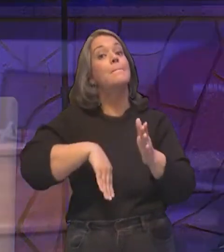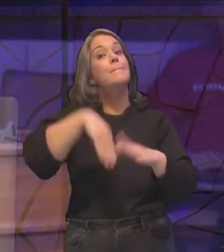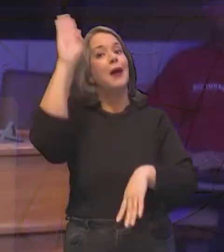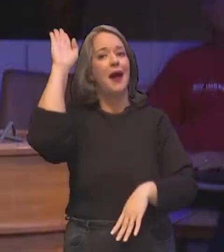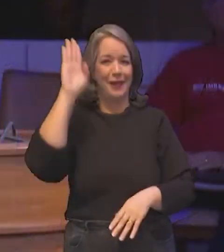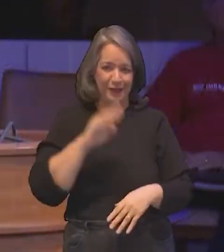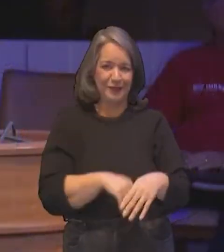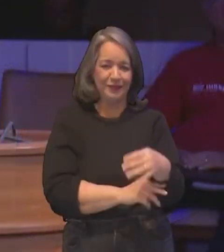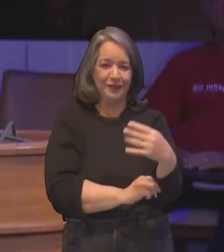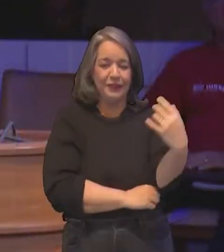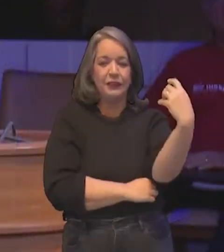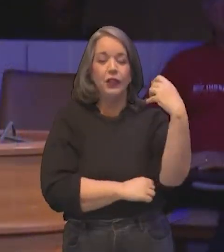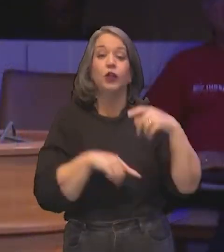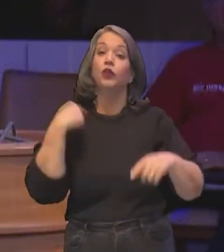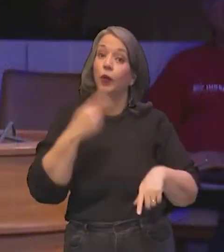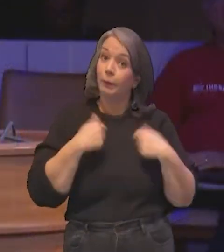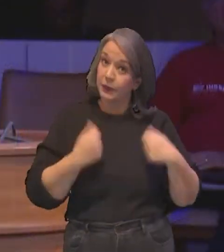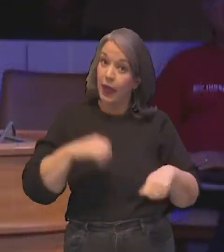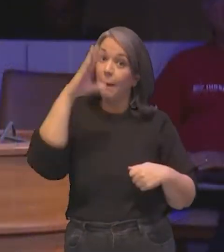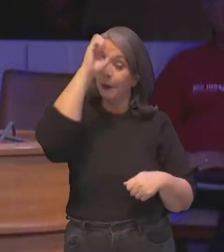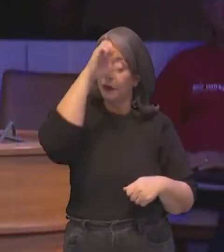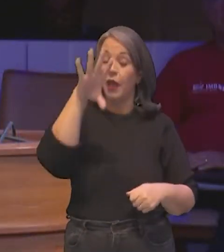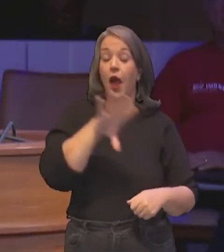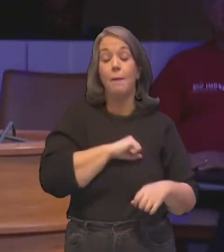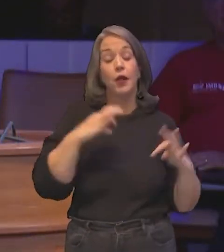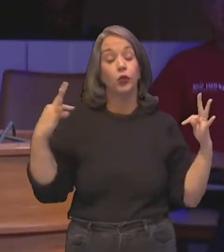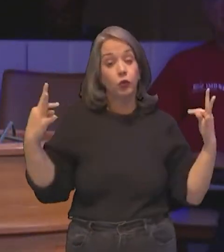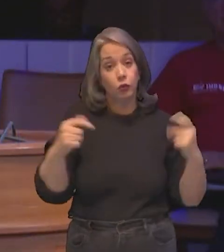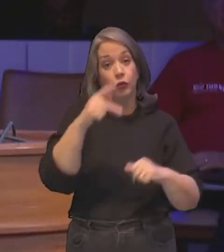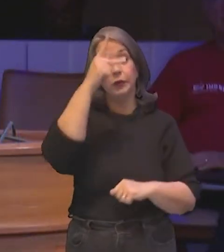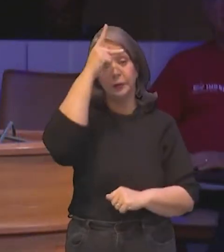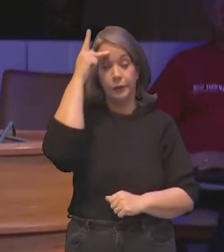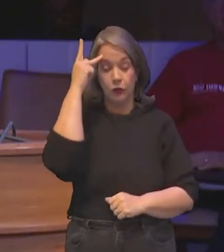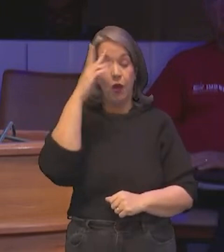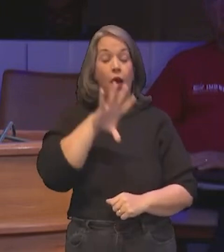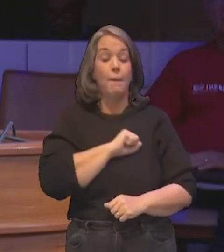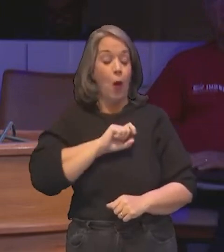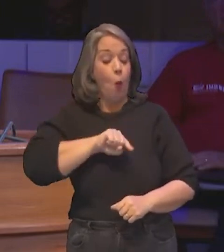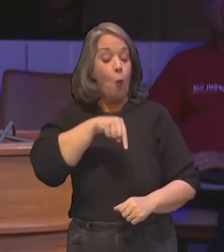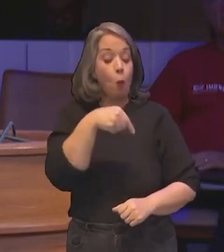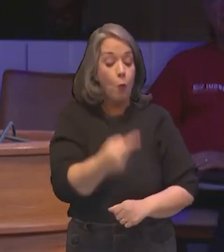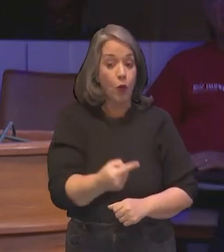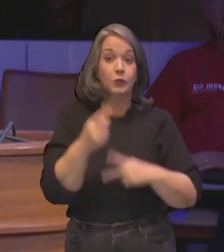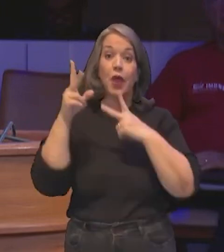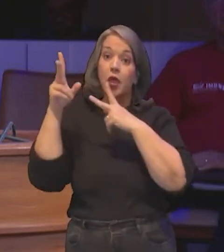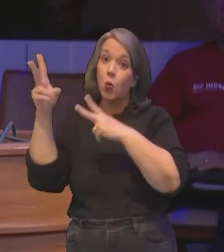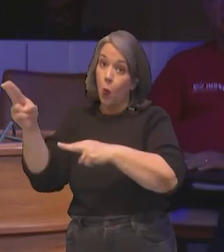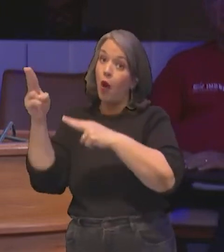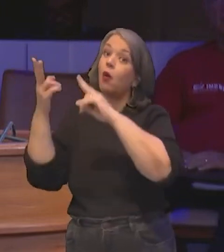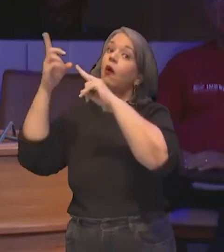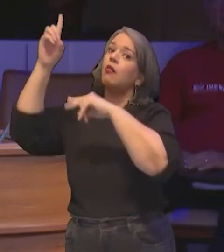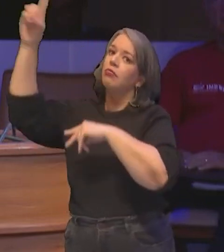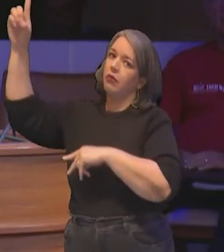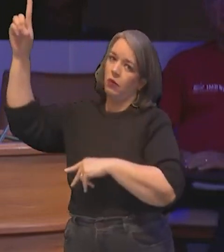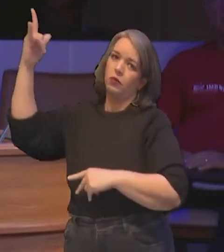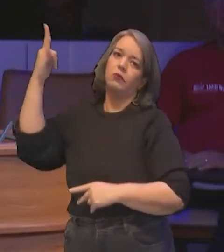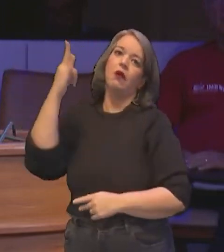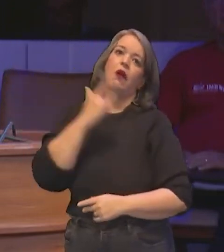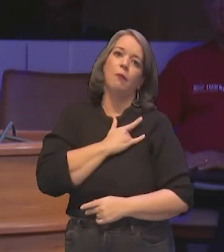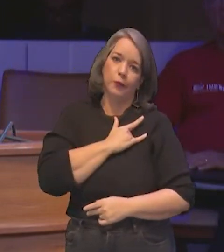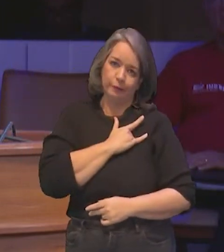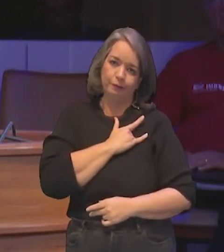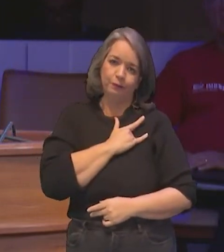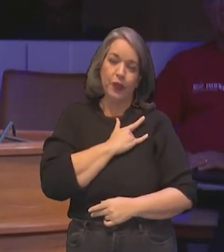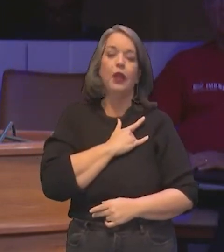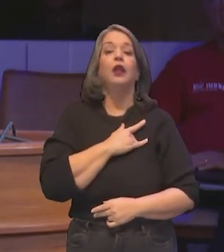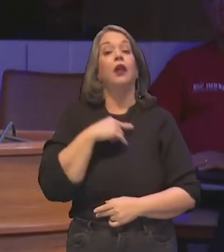nos amou, um dos principais mandamentos segundo o próprio Cristo, é uma tarefa difícil e que